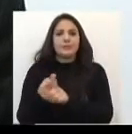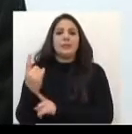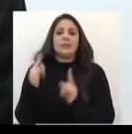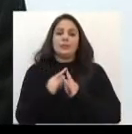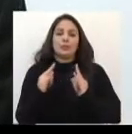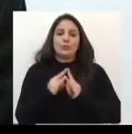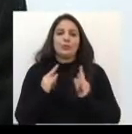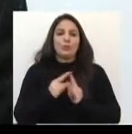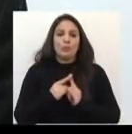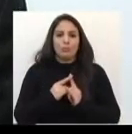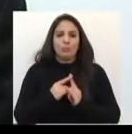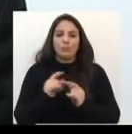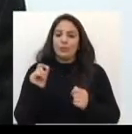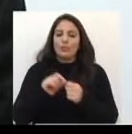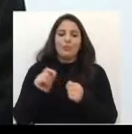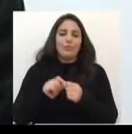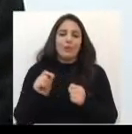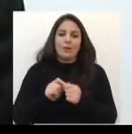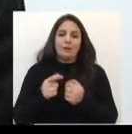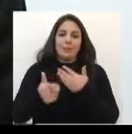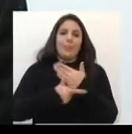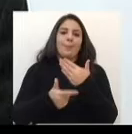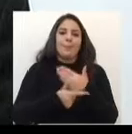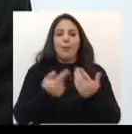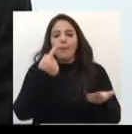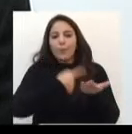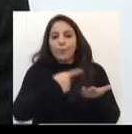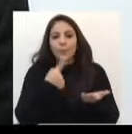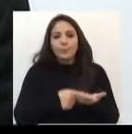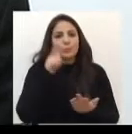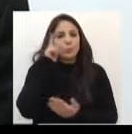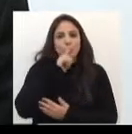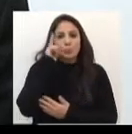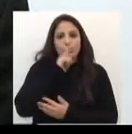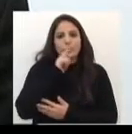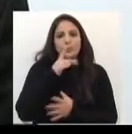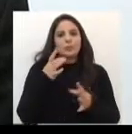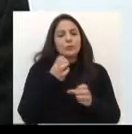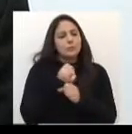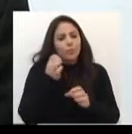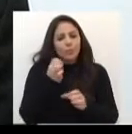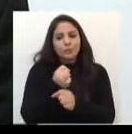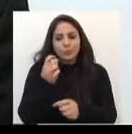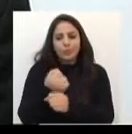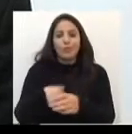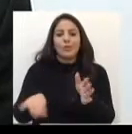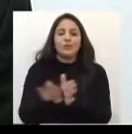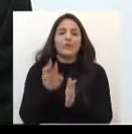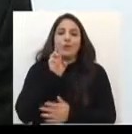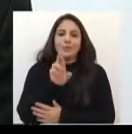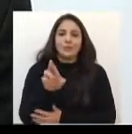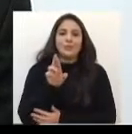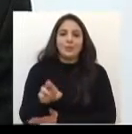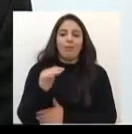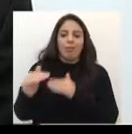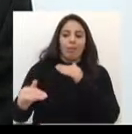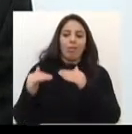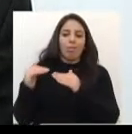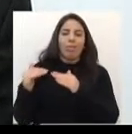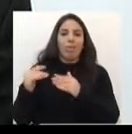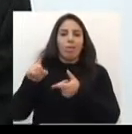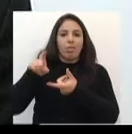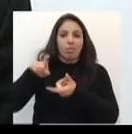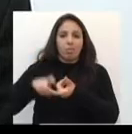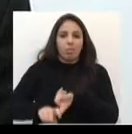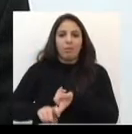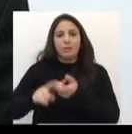deixando de poder honrar com alguns compromissos. Isso vai somando e chega a um ponto que é o nível de endividamento das